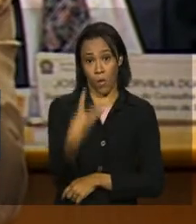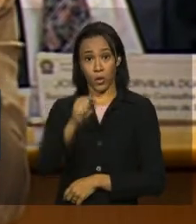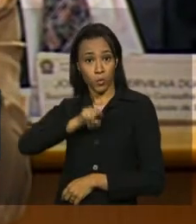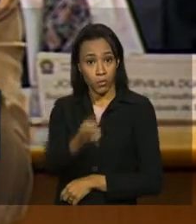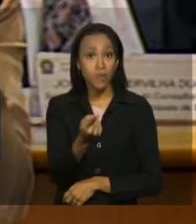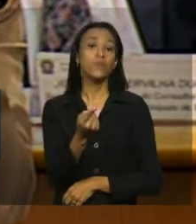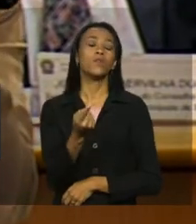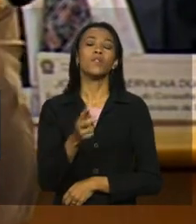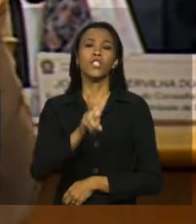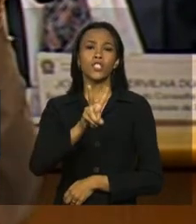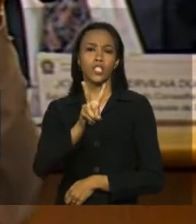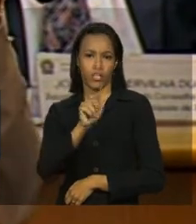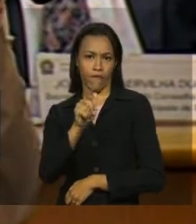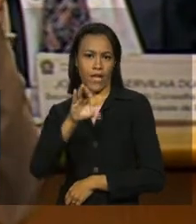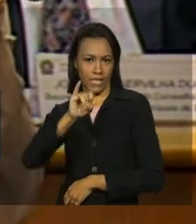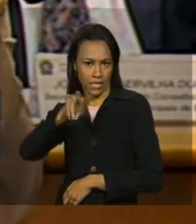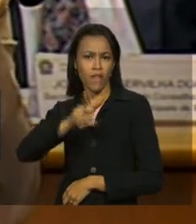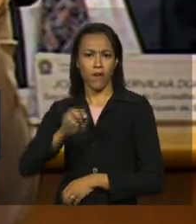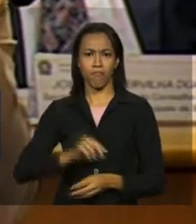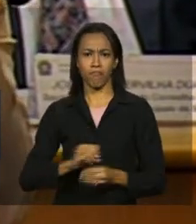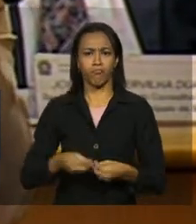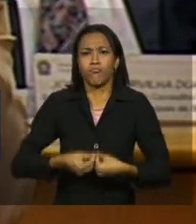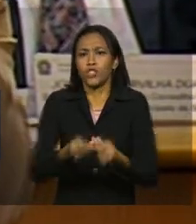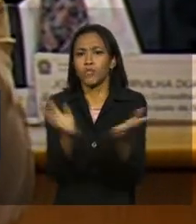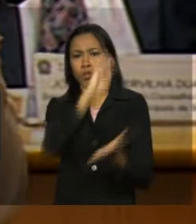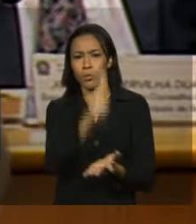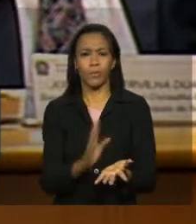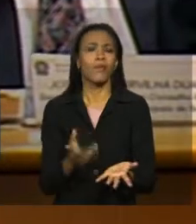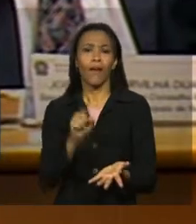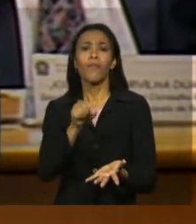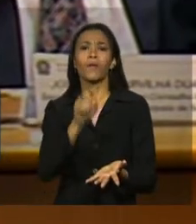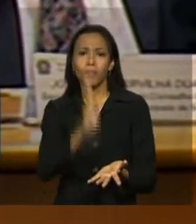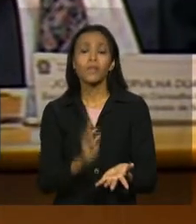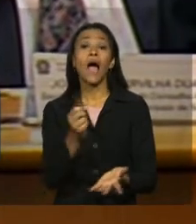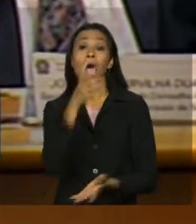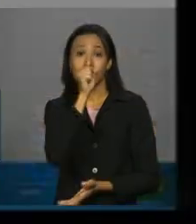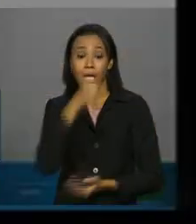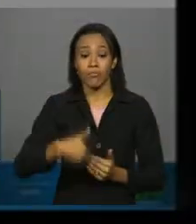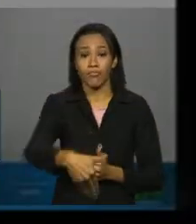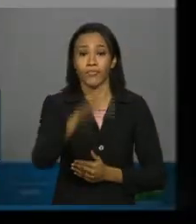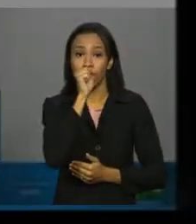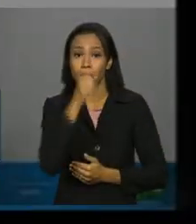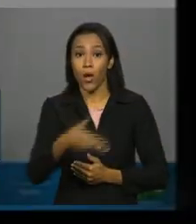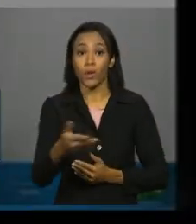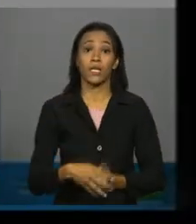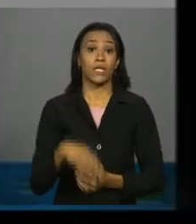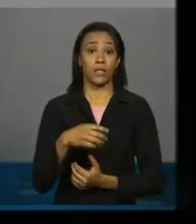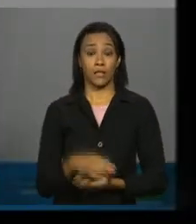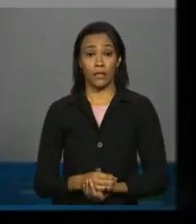vacinas distribuídas em todos os países estarão abertas neste sábado é estão sendo envolvidos 30